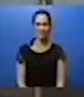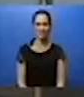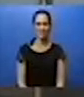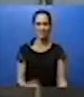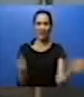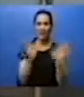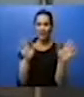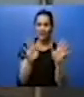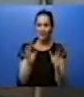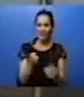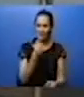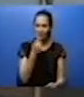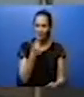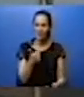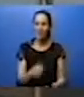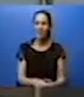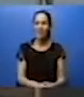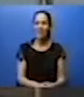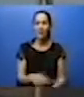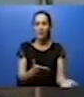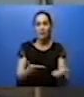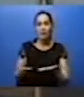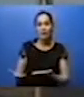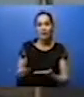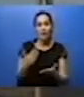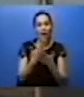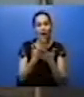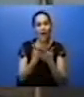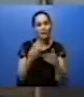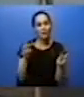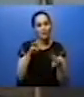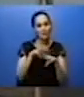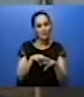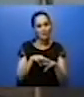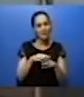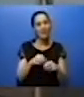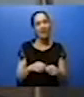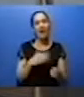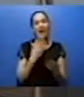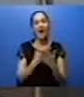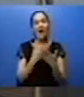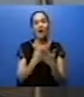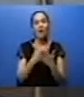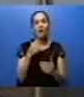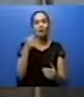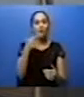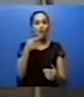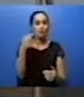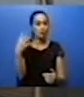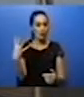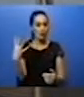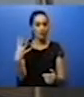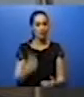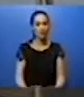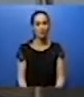o olá pessoal sejam bem-vindos a mais uma aula de matemática da sala o número 24